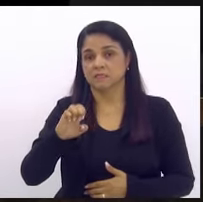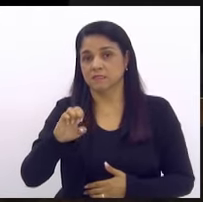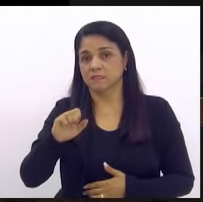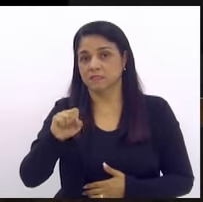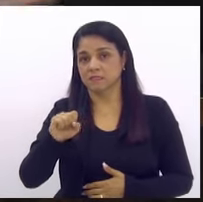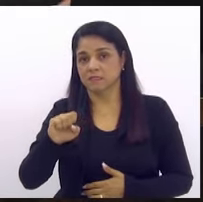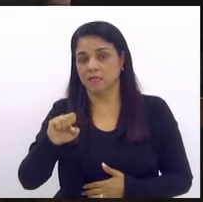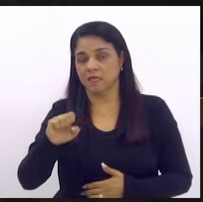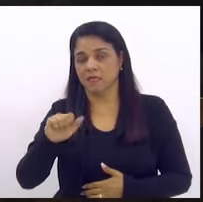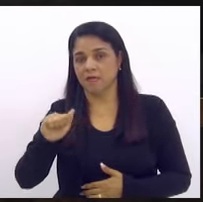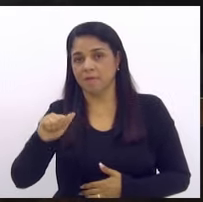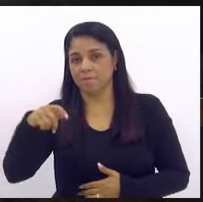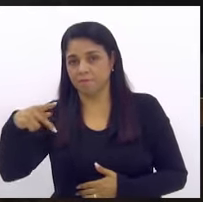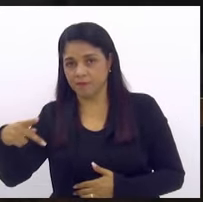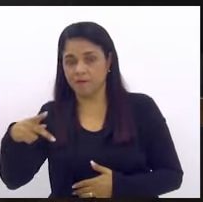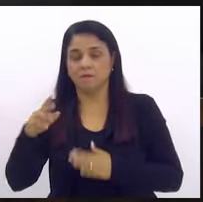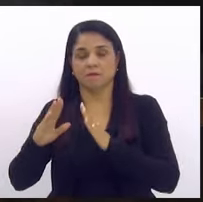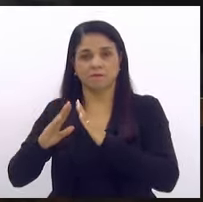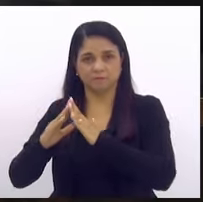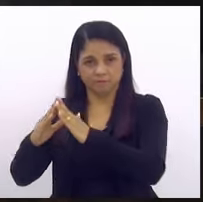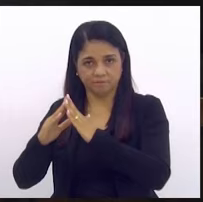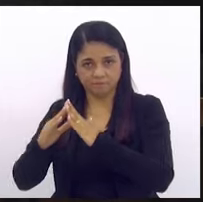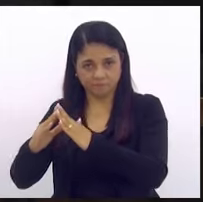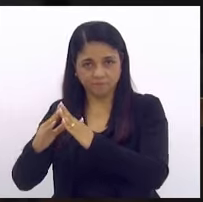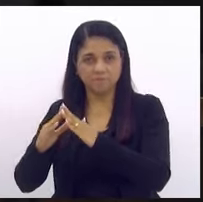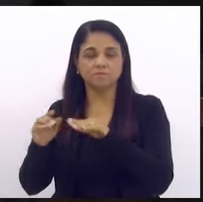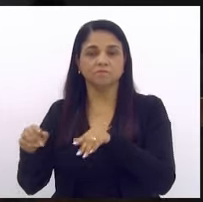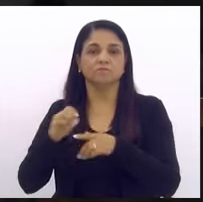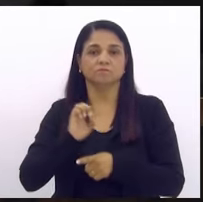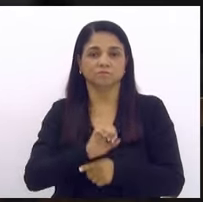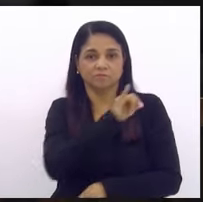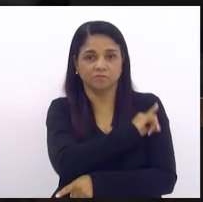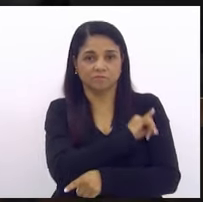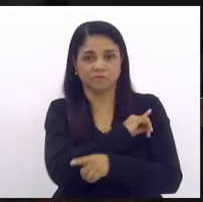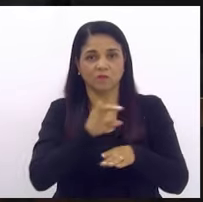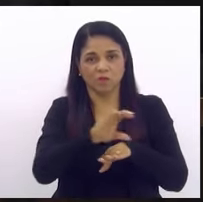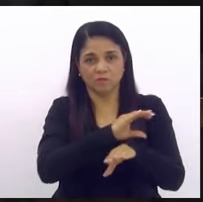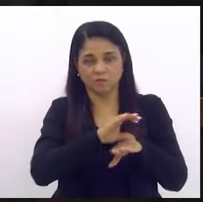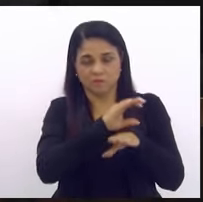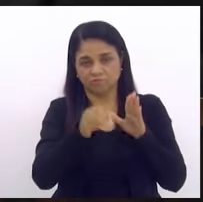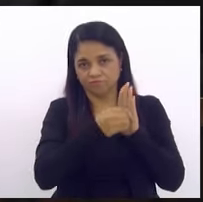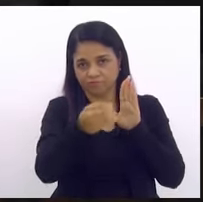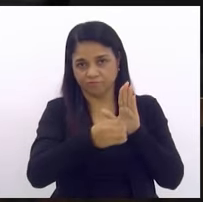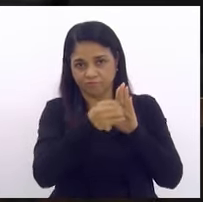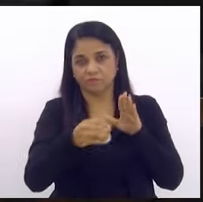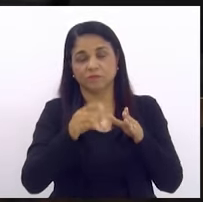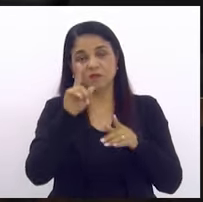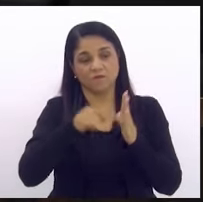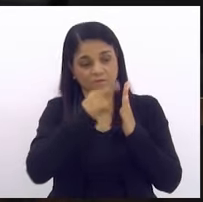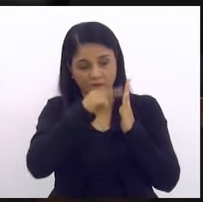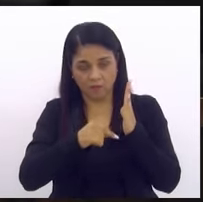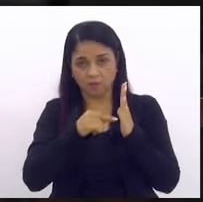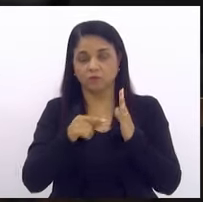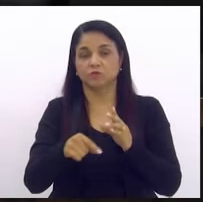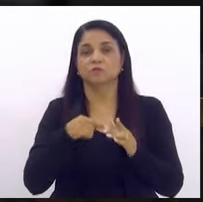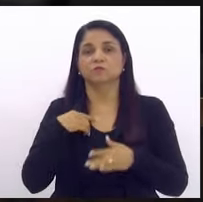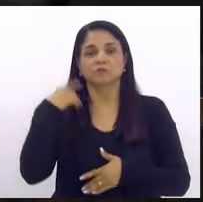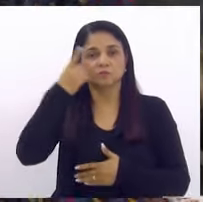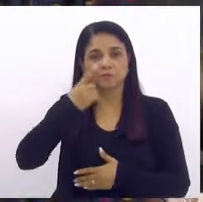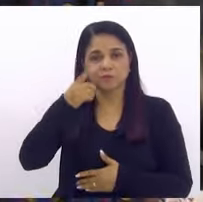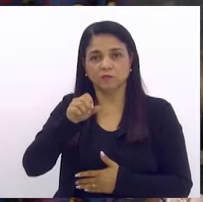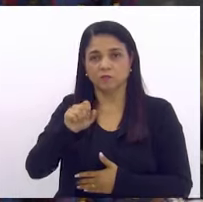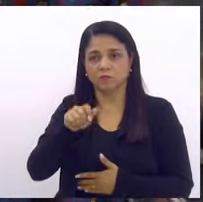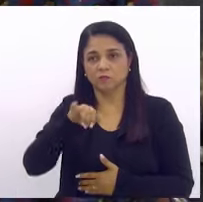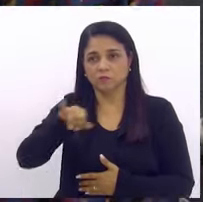Companhia Estadual de Habitação do Rio de Janeiro. Pendendo de parecer da Comissão de Emendas Constitucionais e Vetos, deputado Jorge Felipe